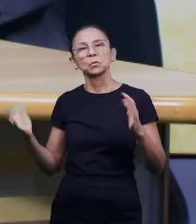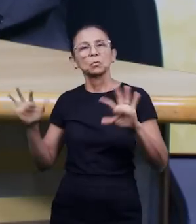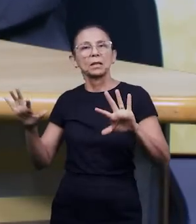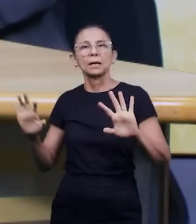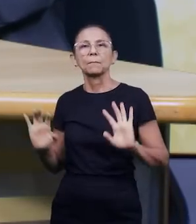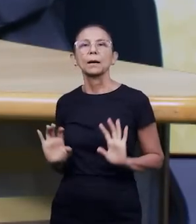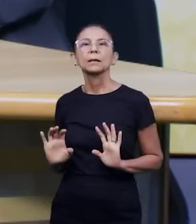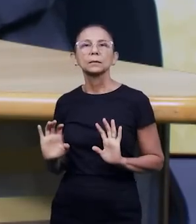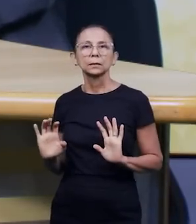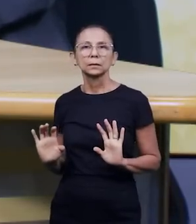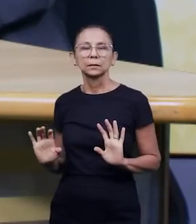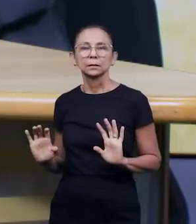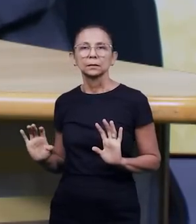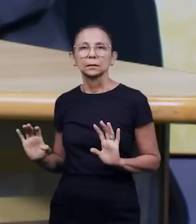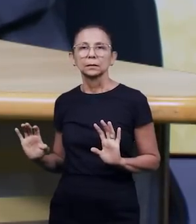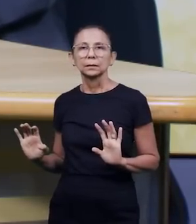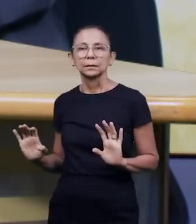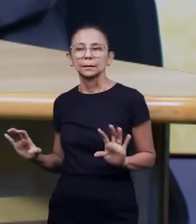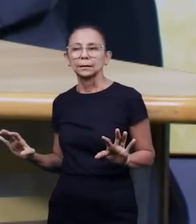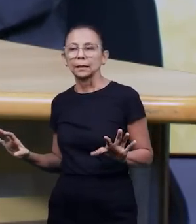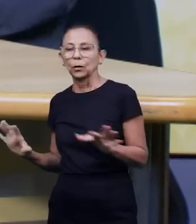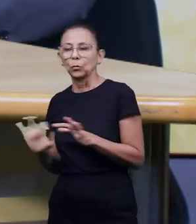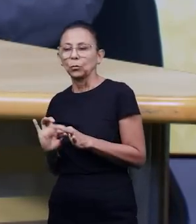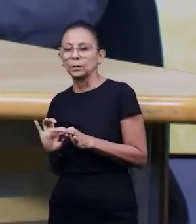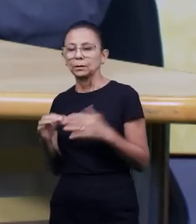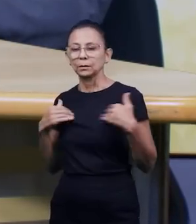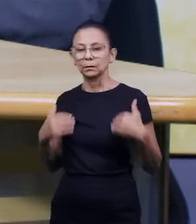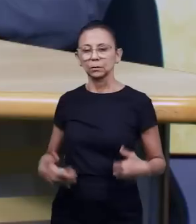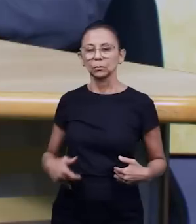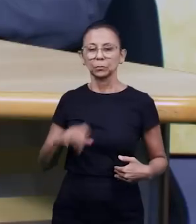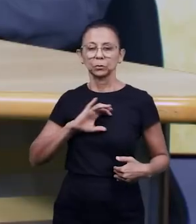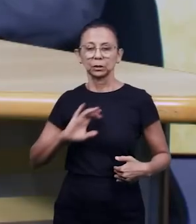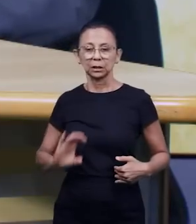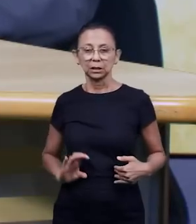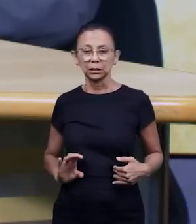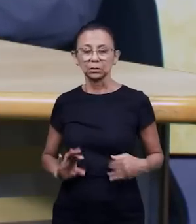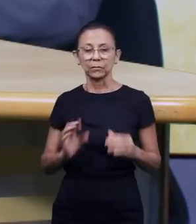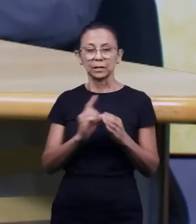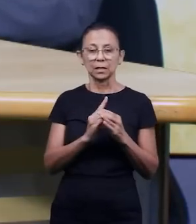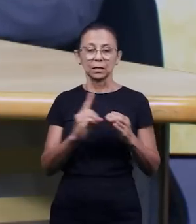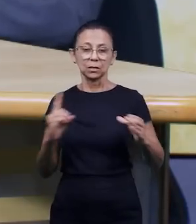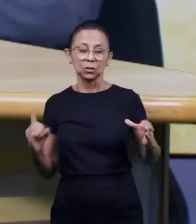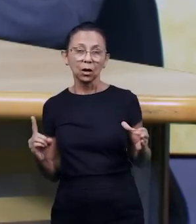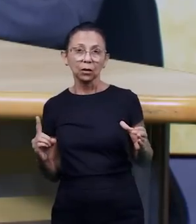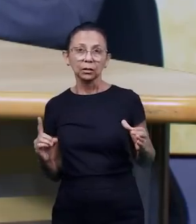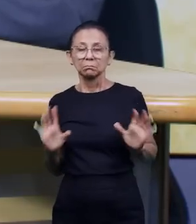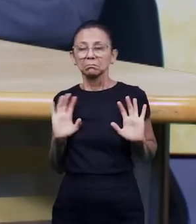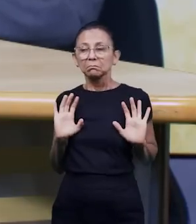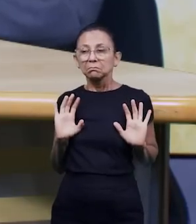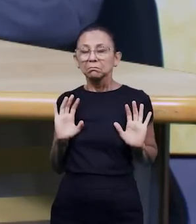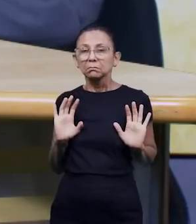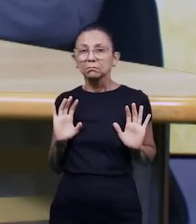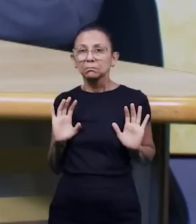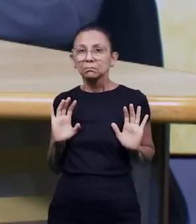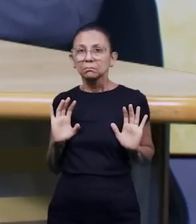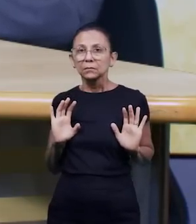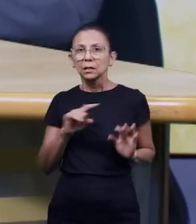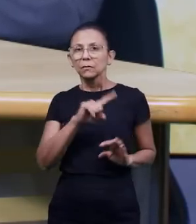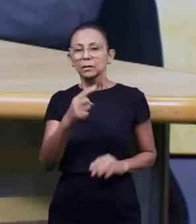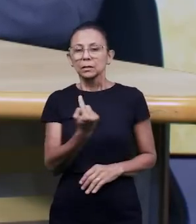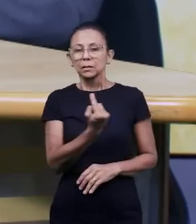ele é governado pelo Espírito Santo do corpo. O ministério é uma função. E os diáconos que ali